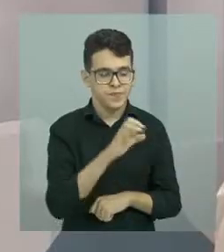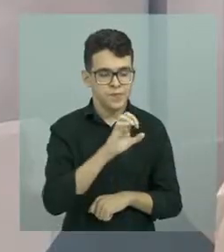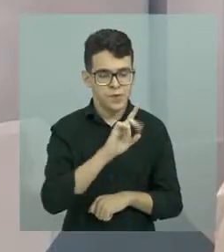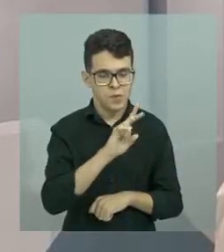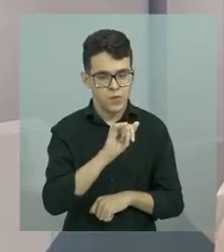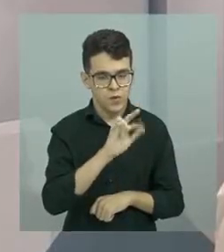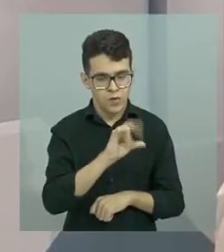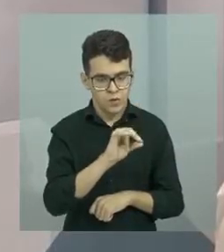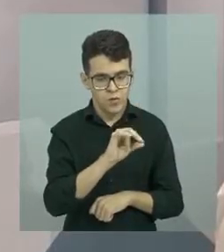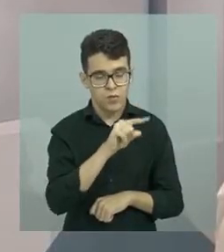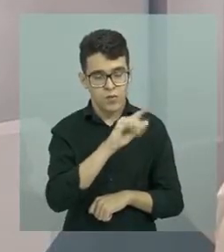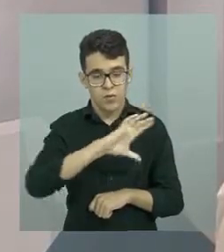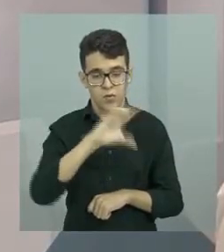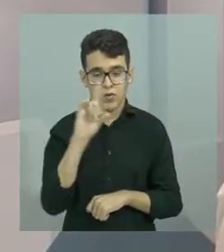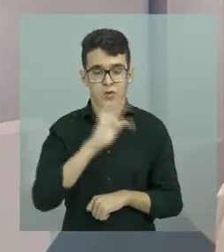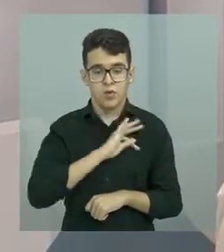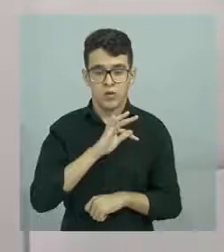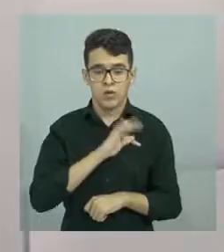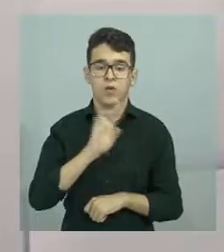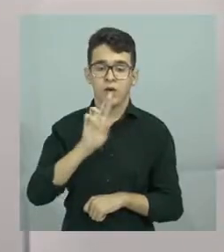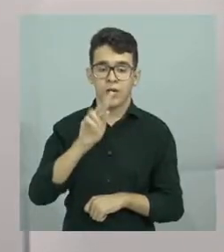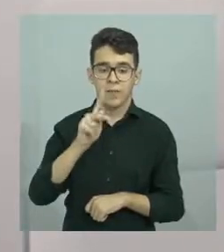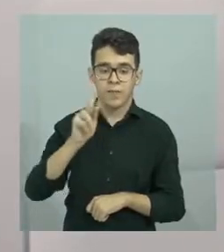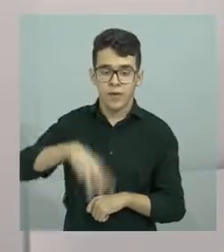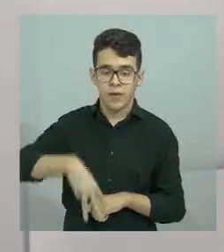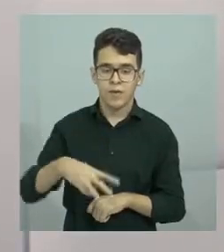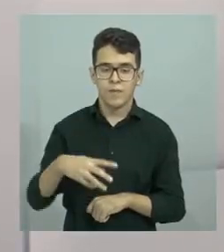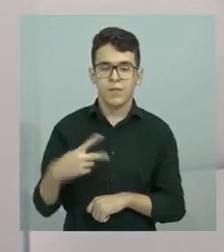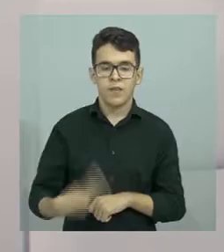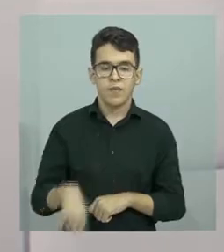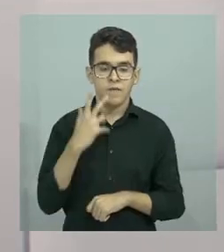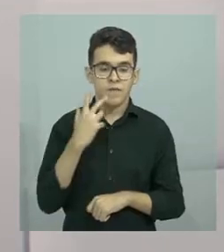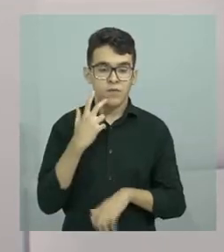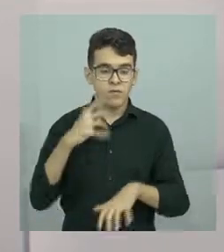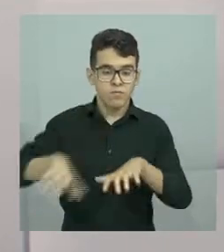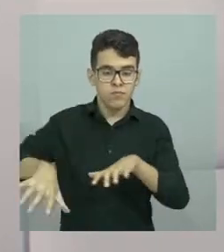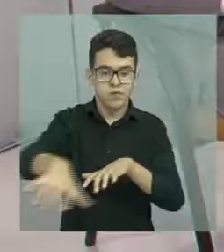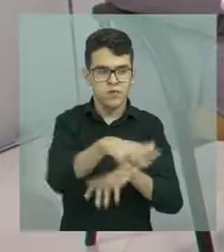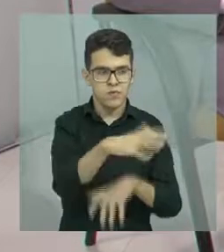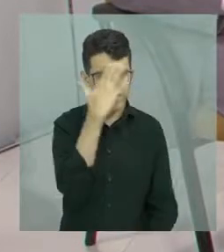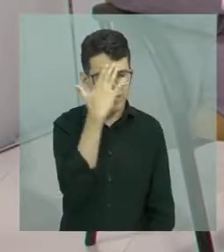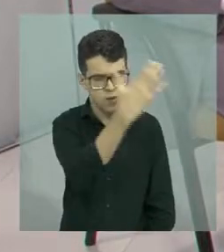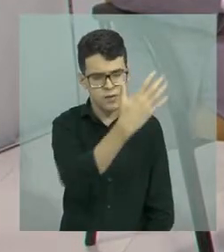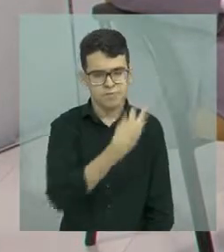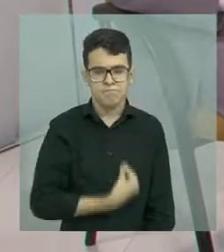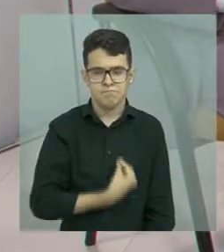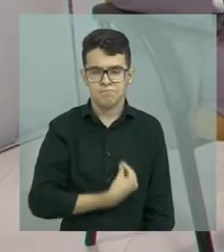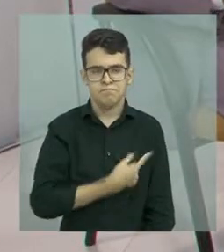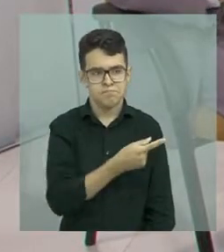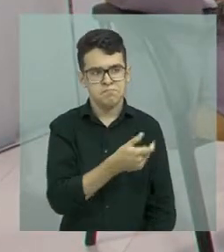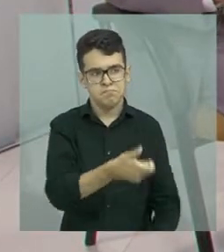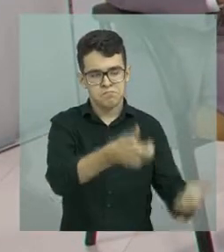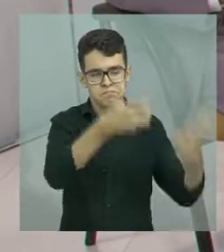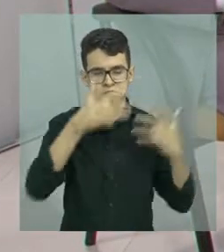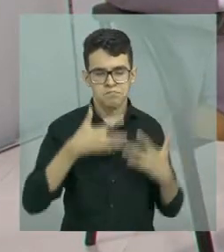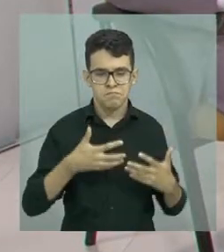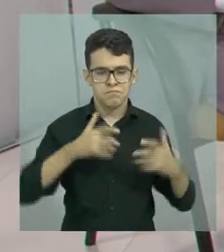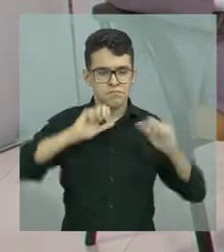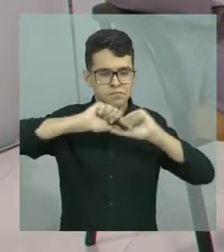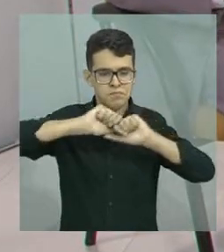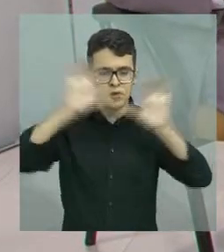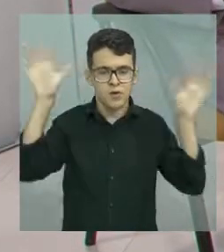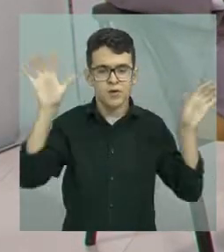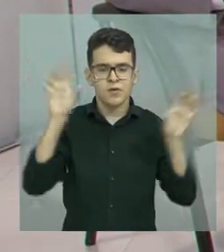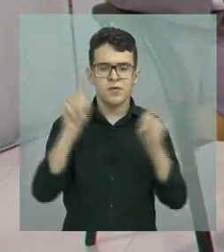coordenador técnico do Fórum Parlamentar da Região Metropolitana, muito obrigado pelos esclarecimentos e por todas essas